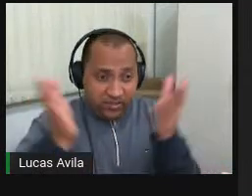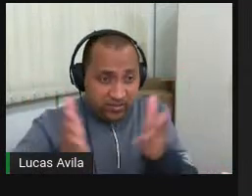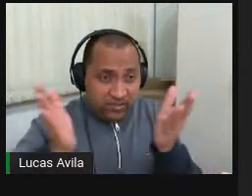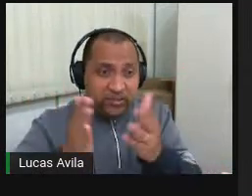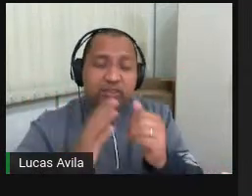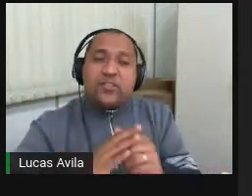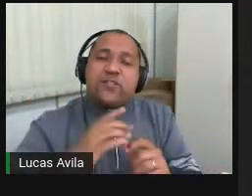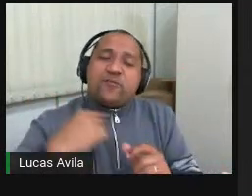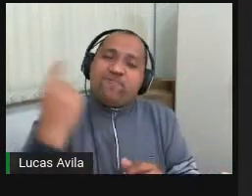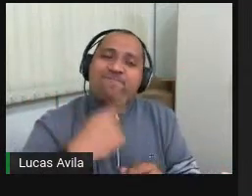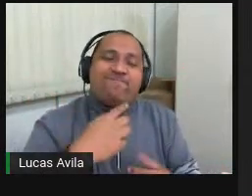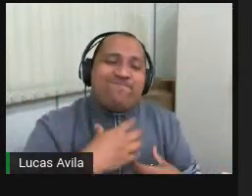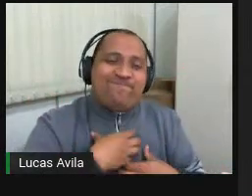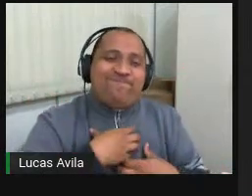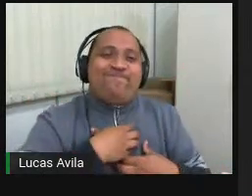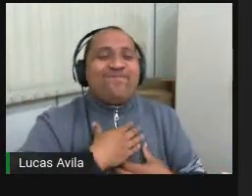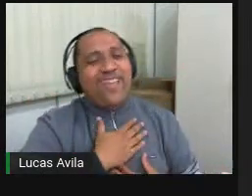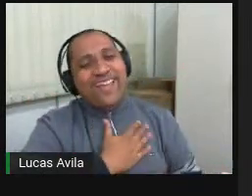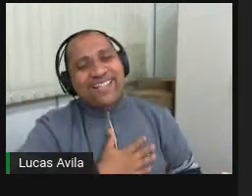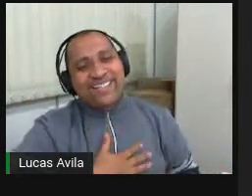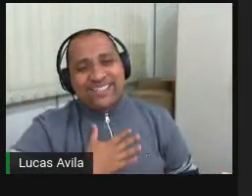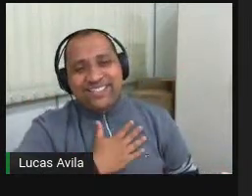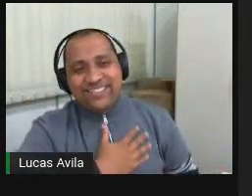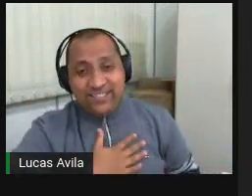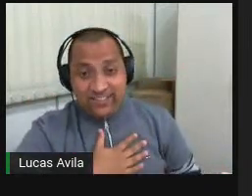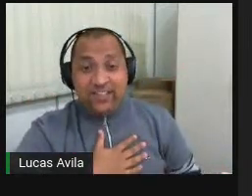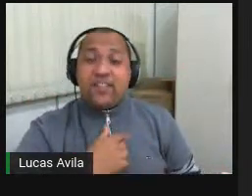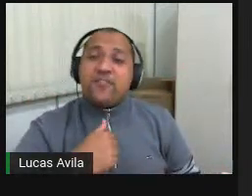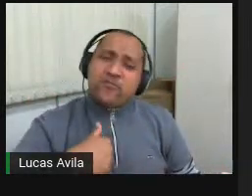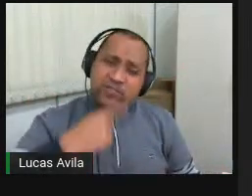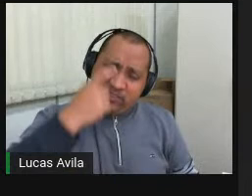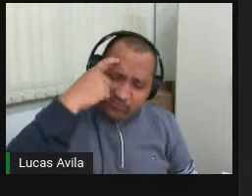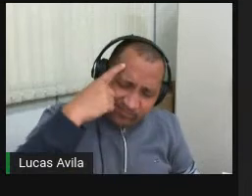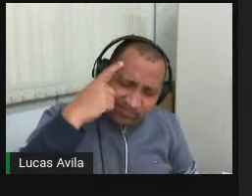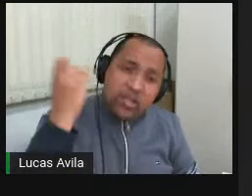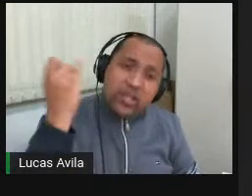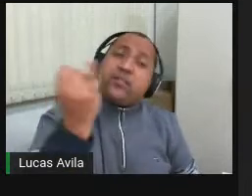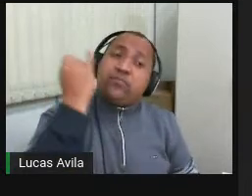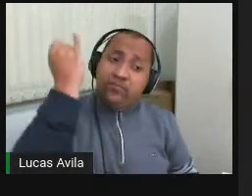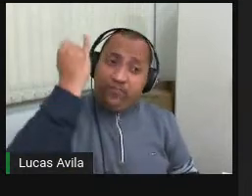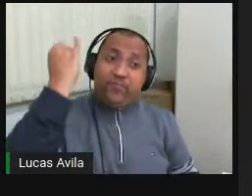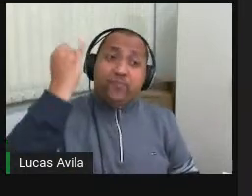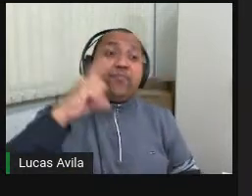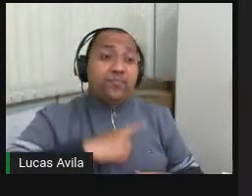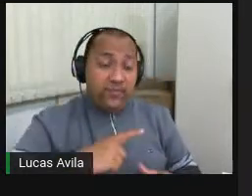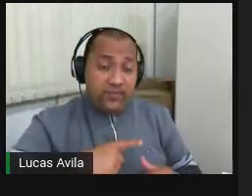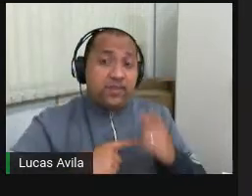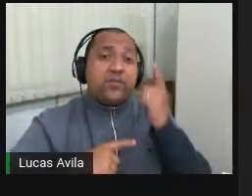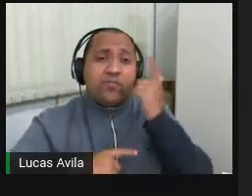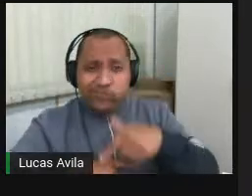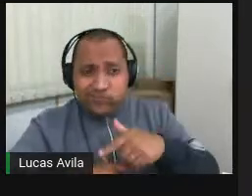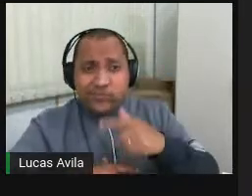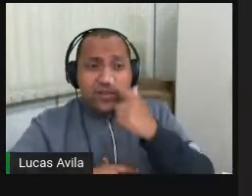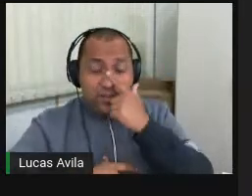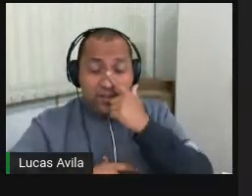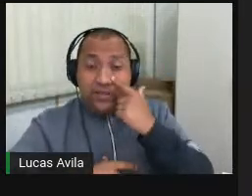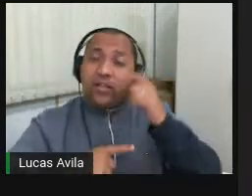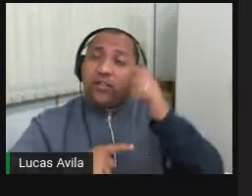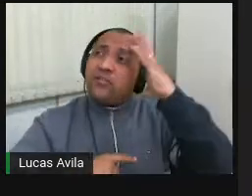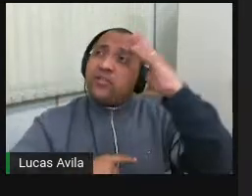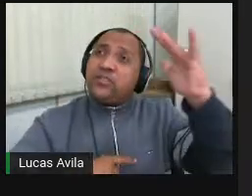orgulho que assim me refiro a vocês. Penso que é importante aproveitarmos essa oportunidade para uma